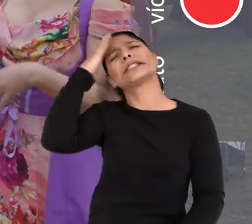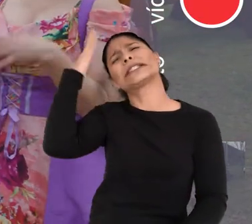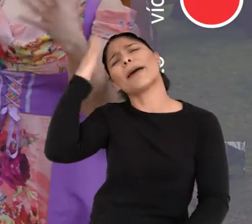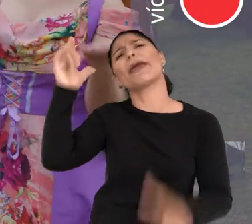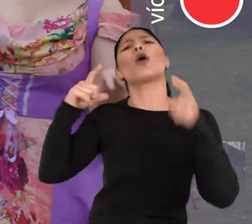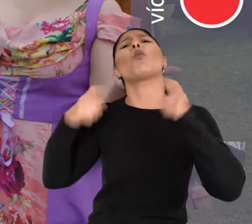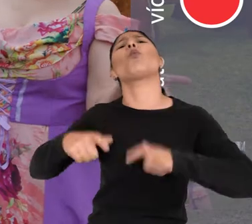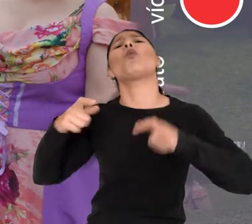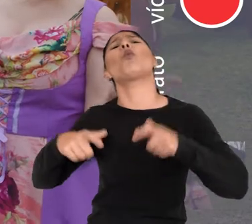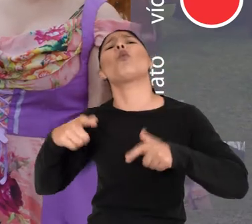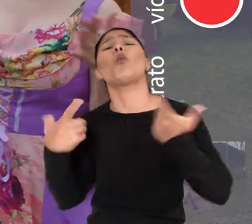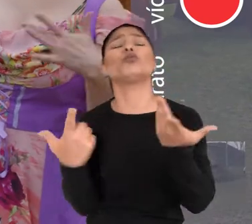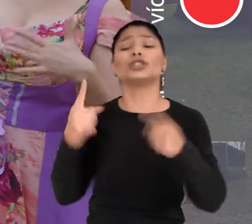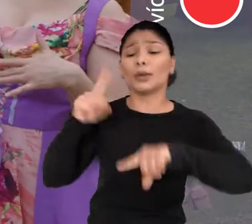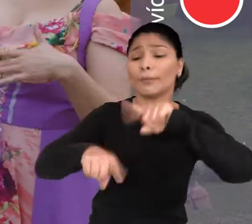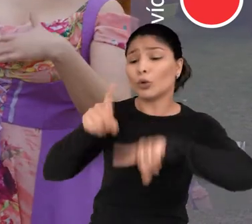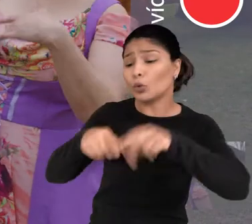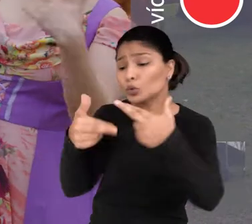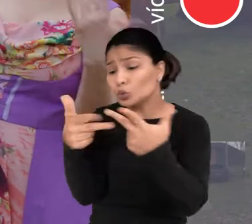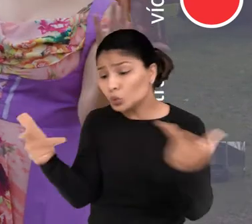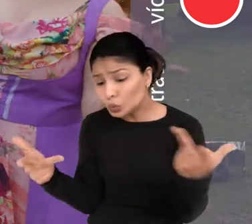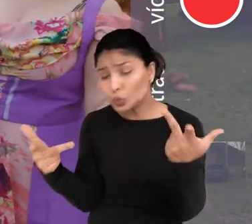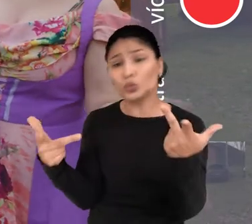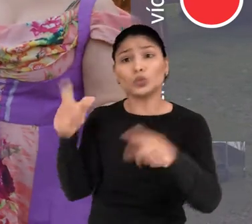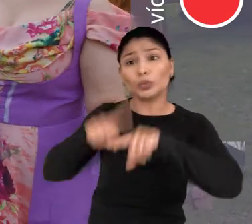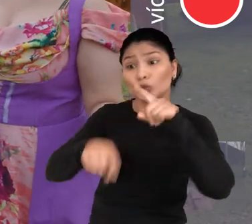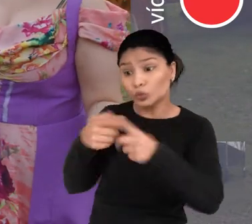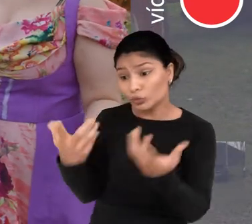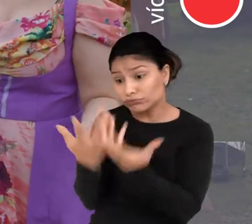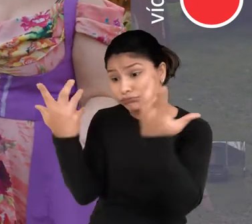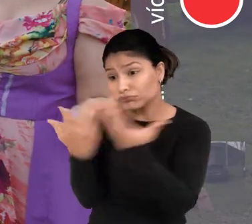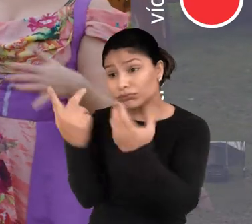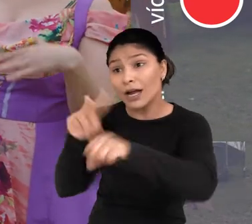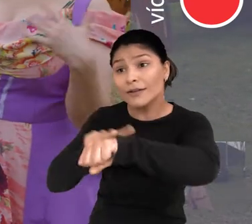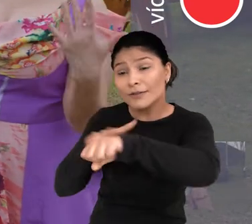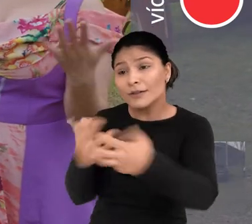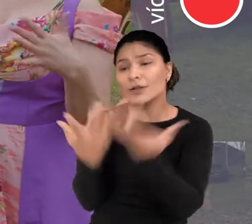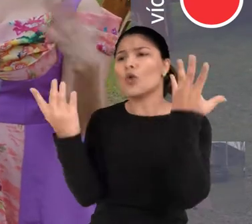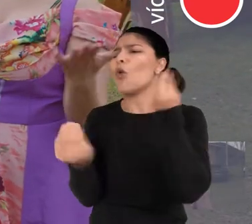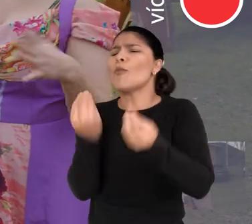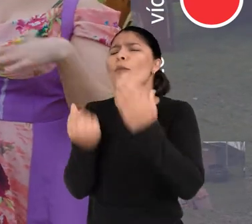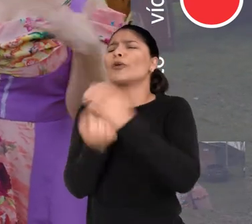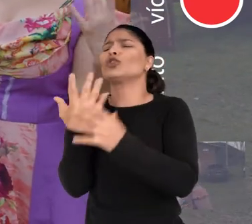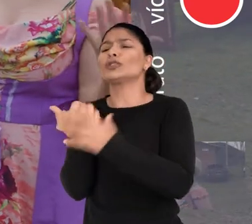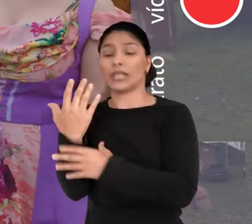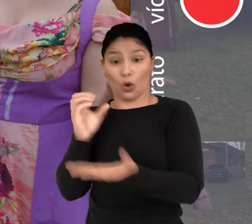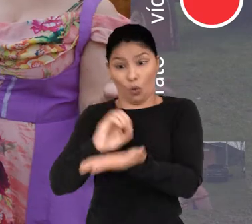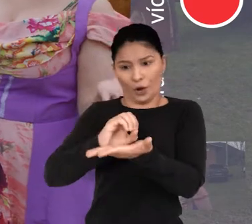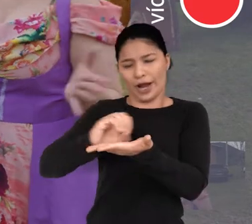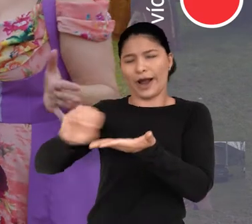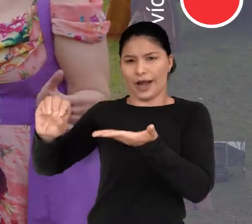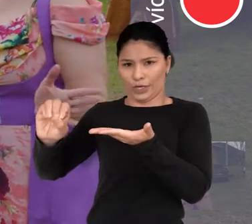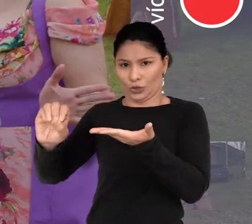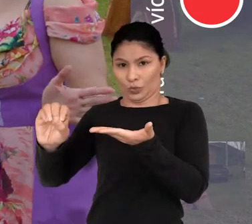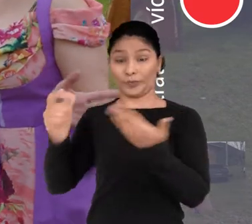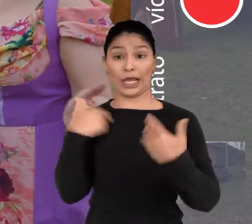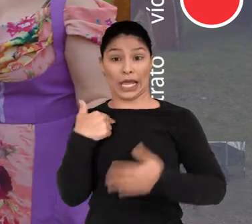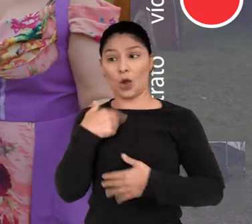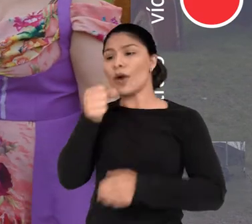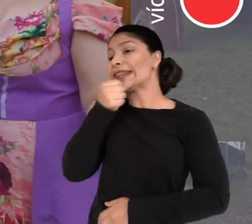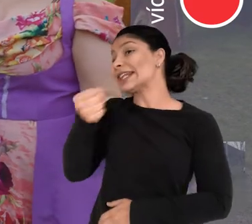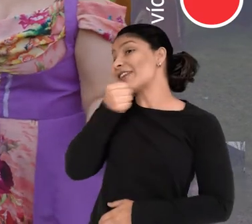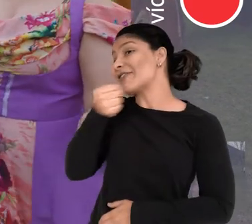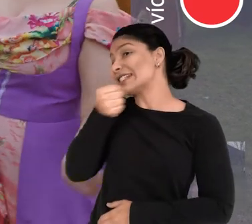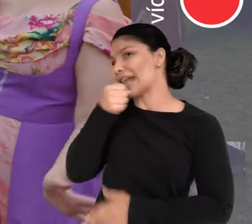Nós vamos saber da onde Da onde vem os produtos De como é feito E como é produzido os produtos